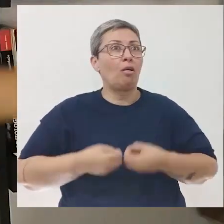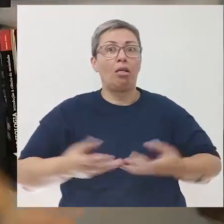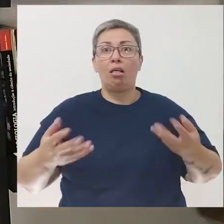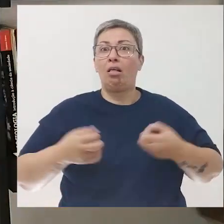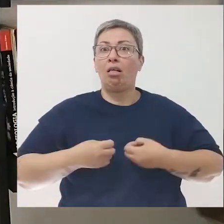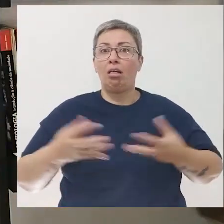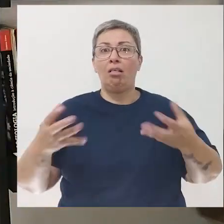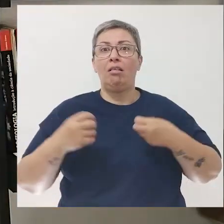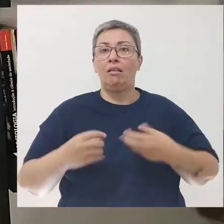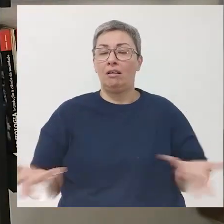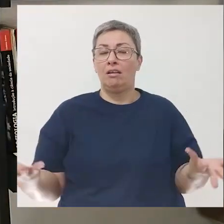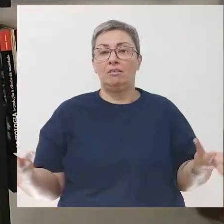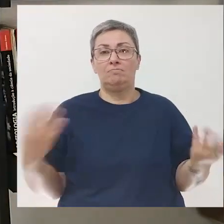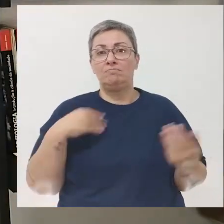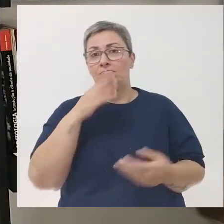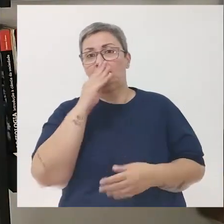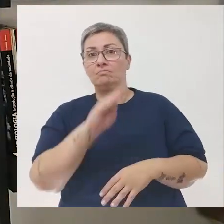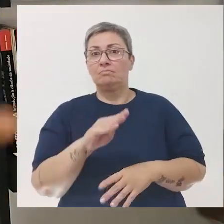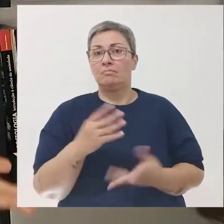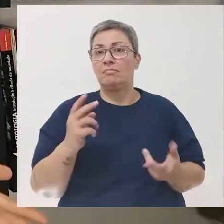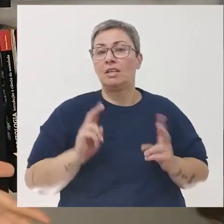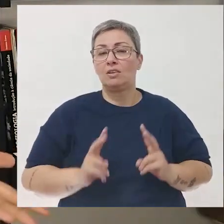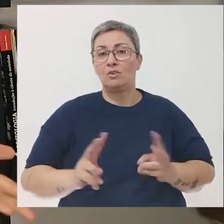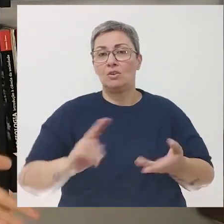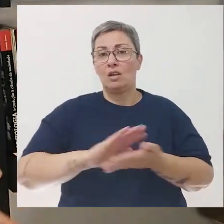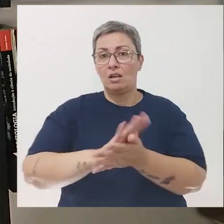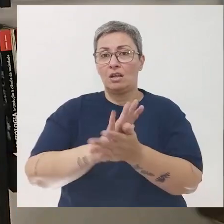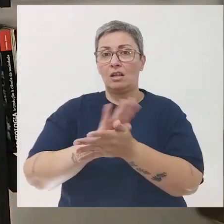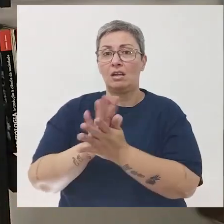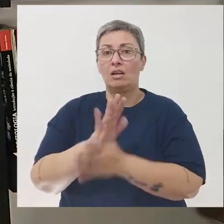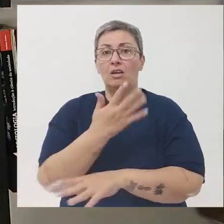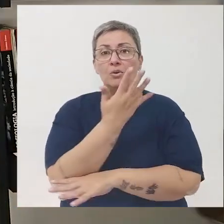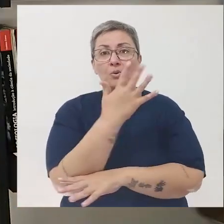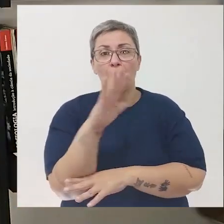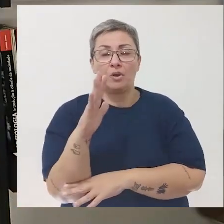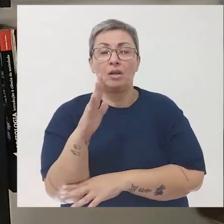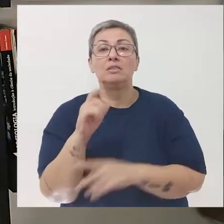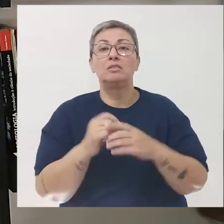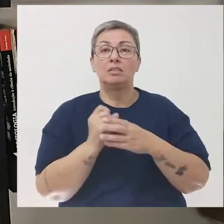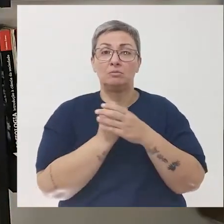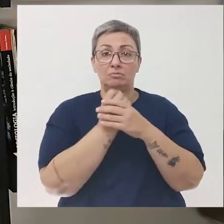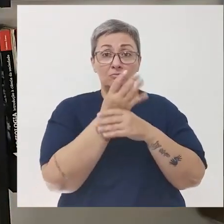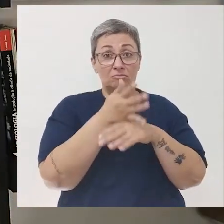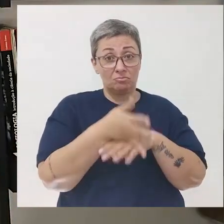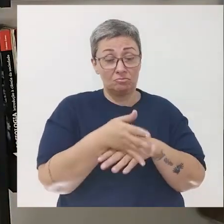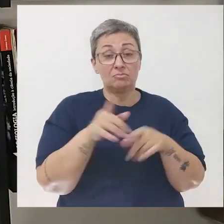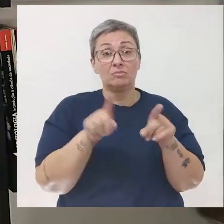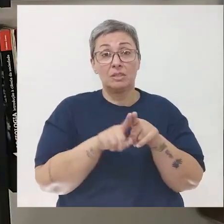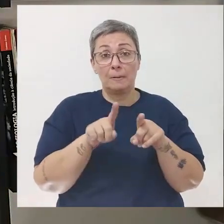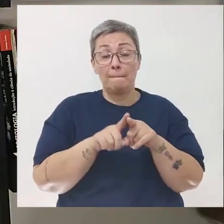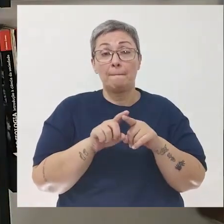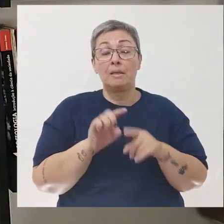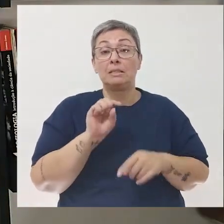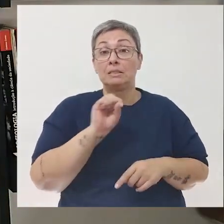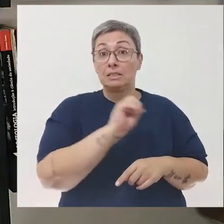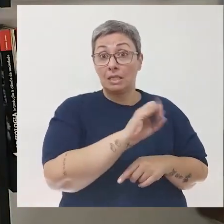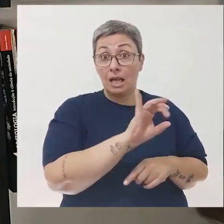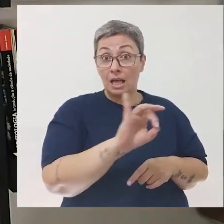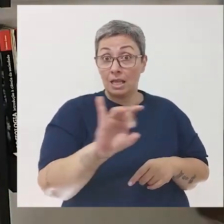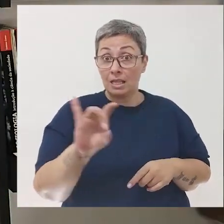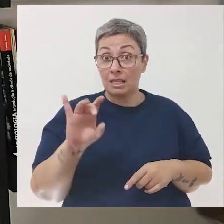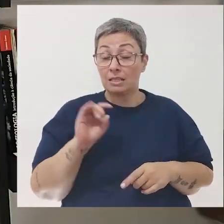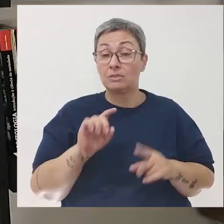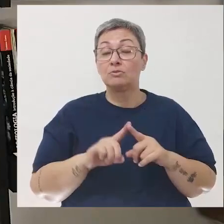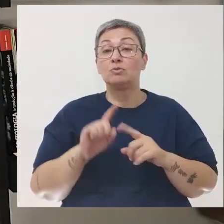sem responsabilidade e se continuarmos destruindo florestas e nascentes, tá? Se cada um de nós,